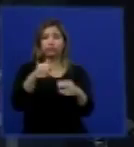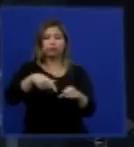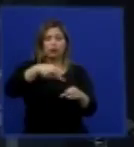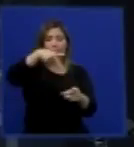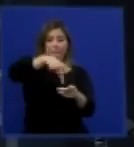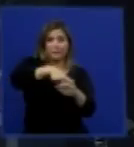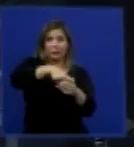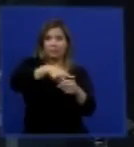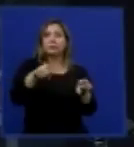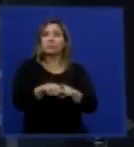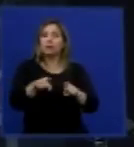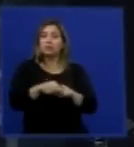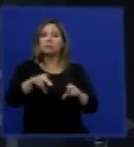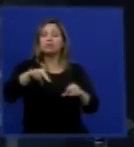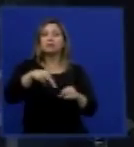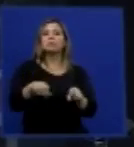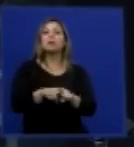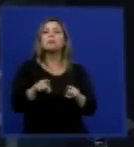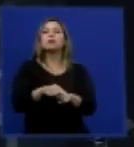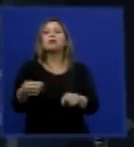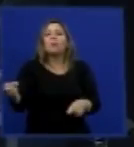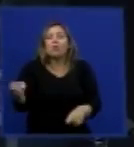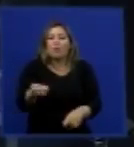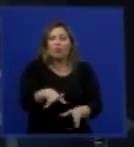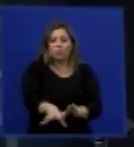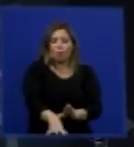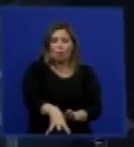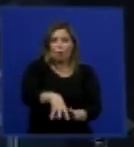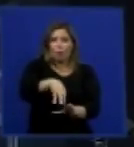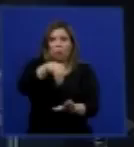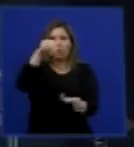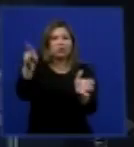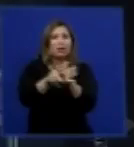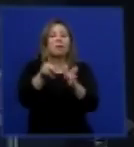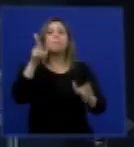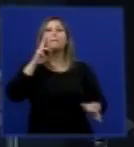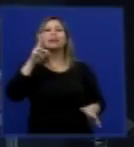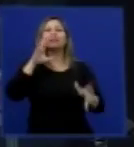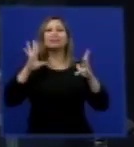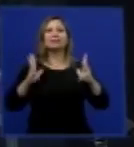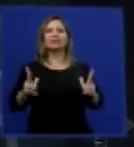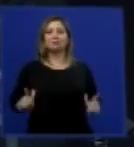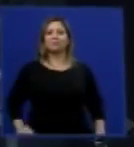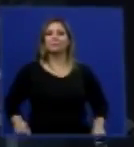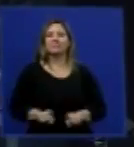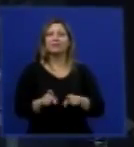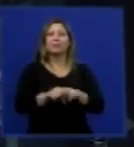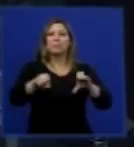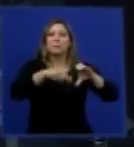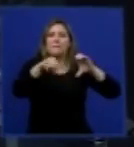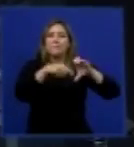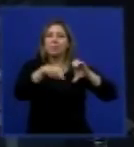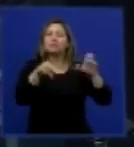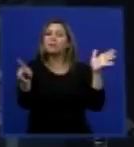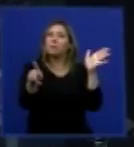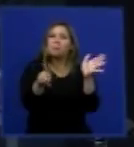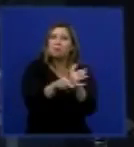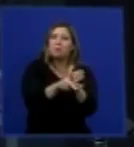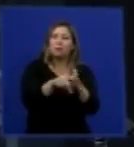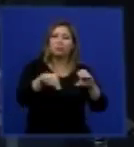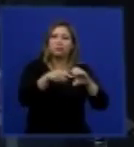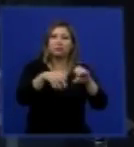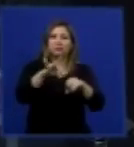diferença está em que petróleo novo saiu direto dos recursos naturais e a queima de pneus saiu